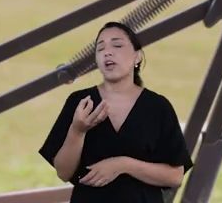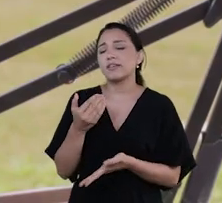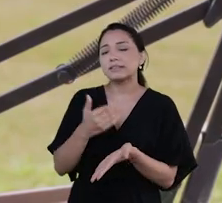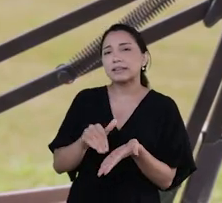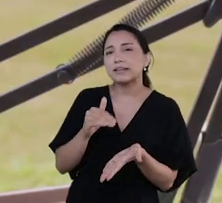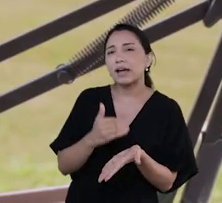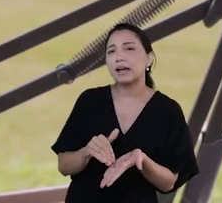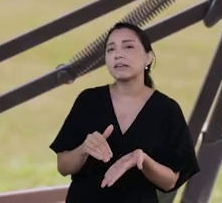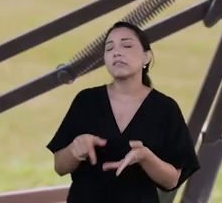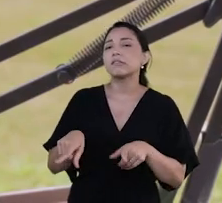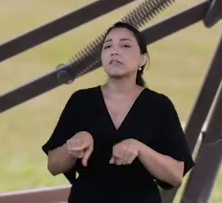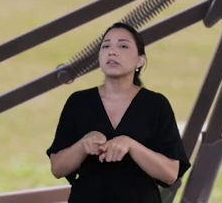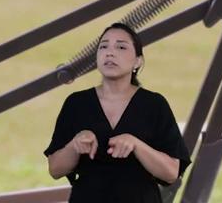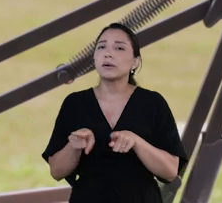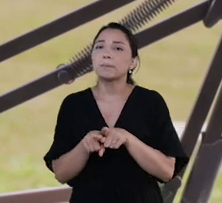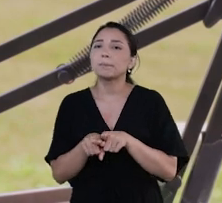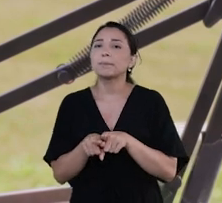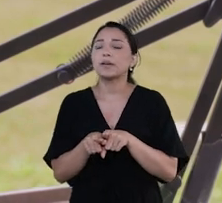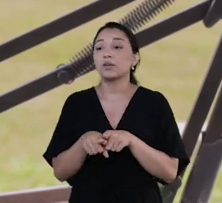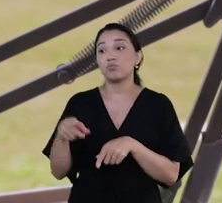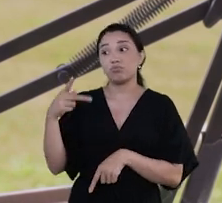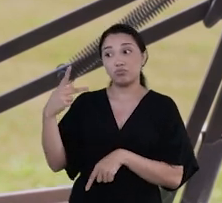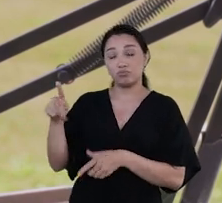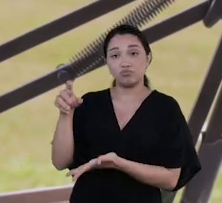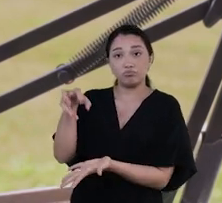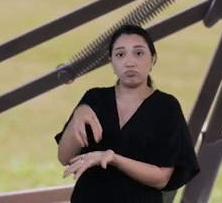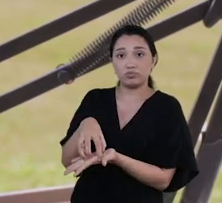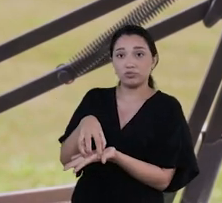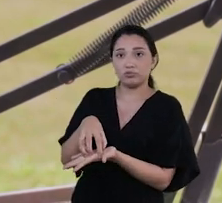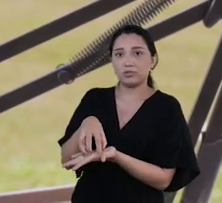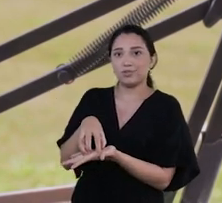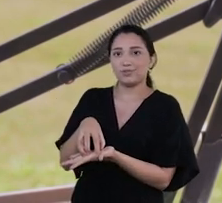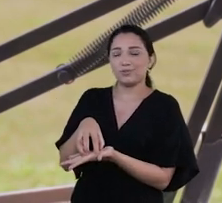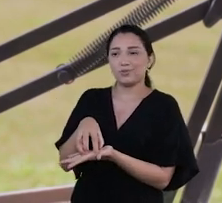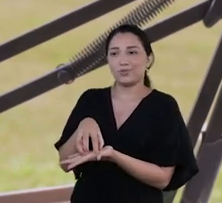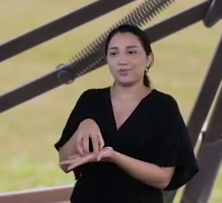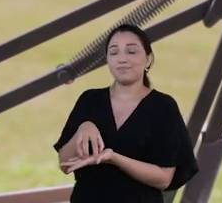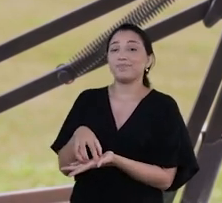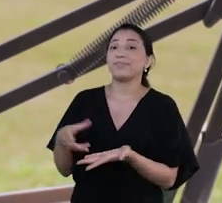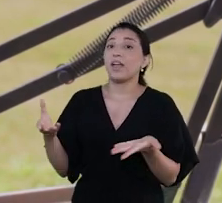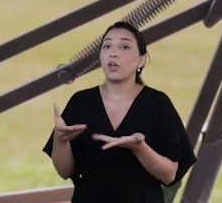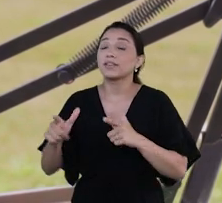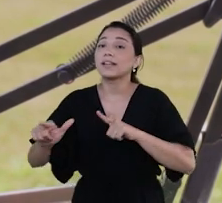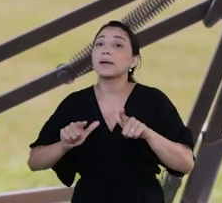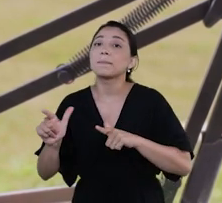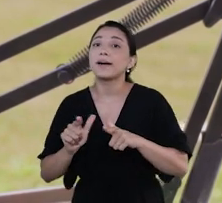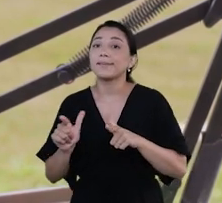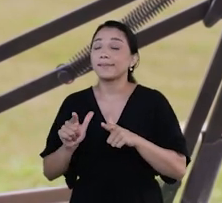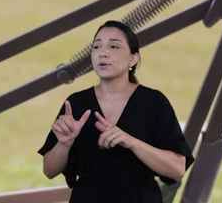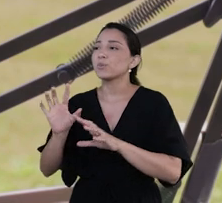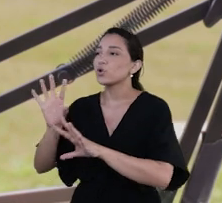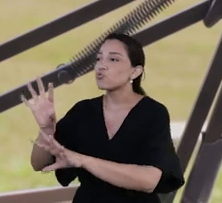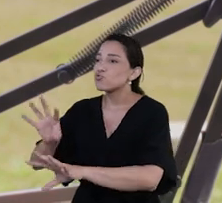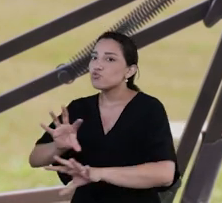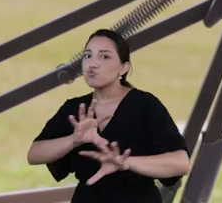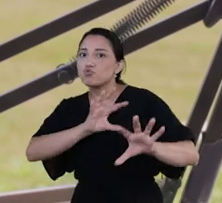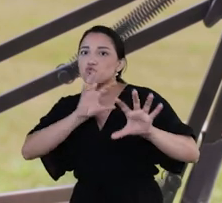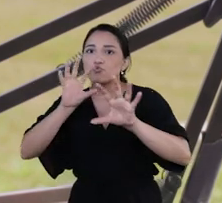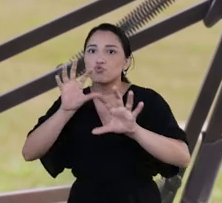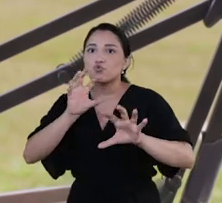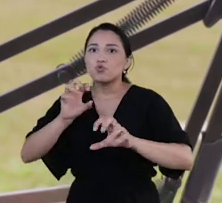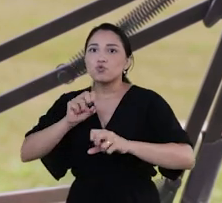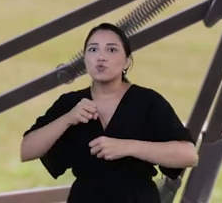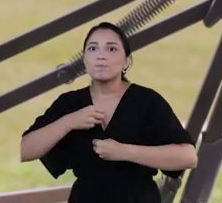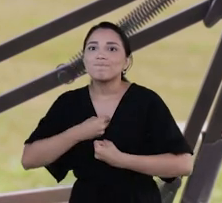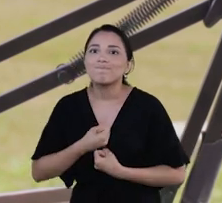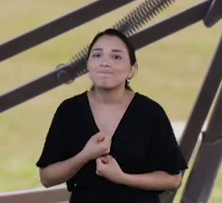quanto eh o seu setor vem fazendo para absorver todos essas todas essas